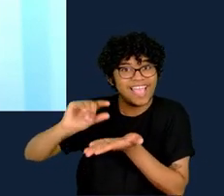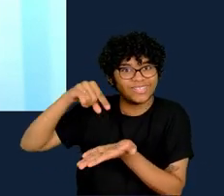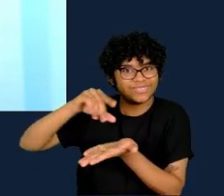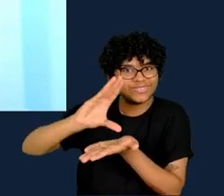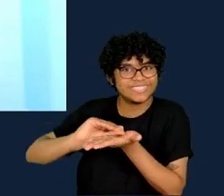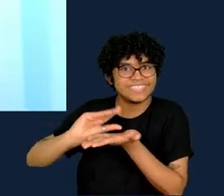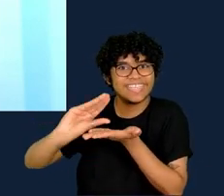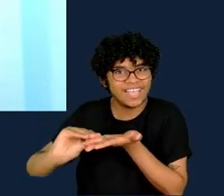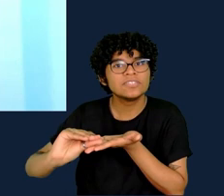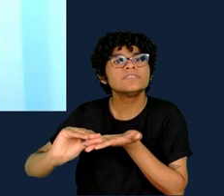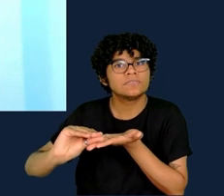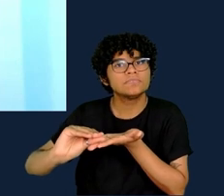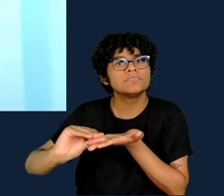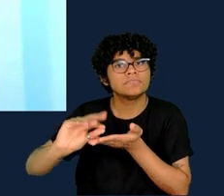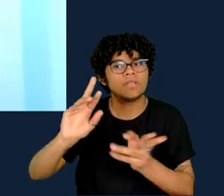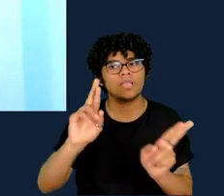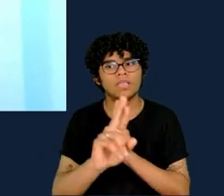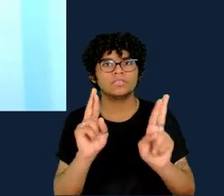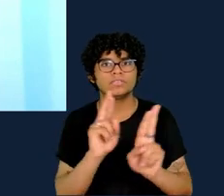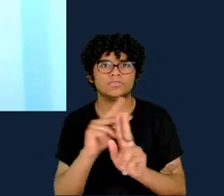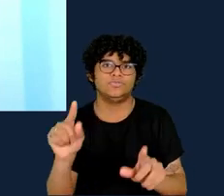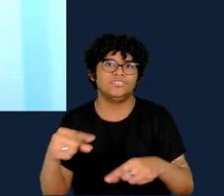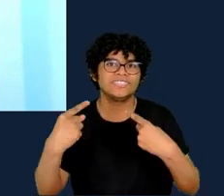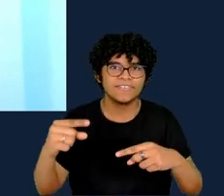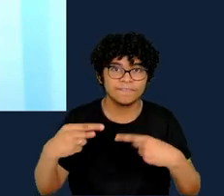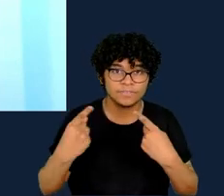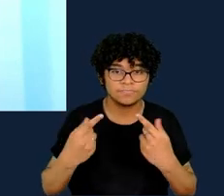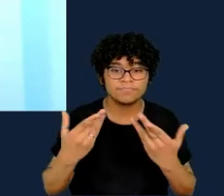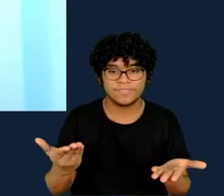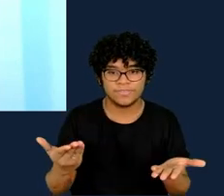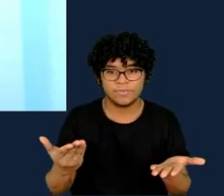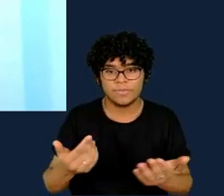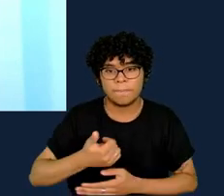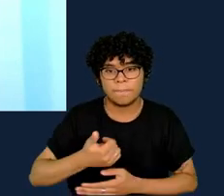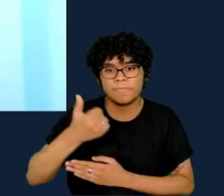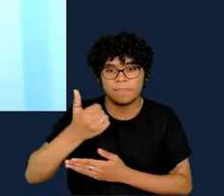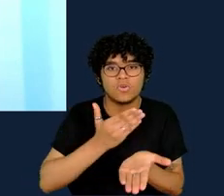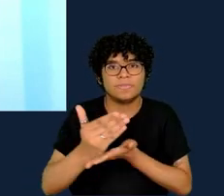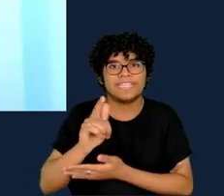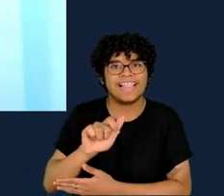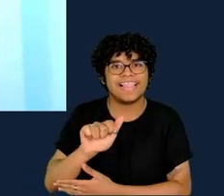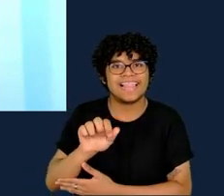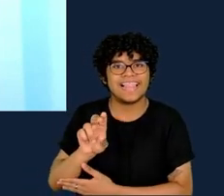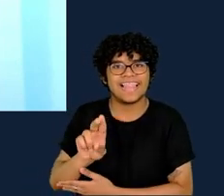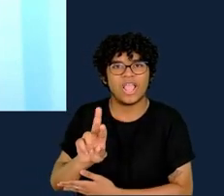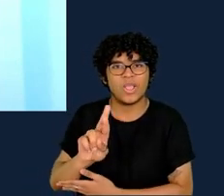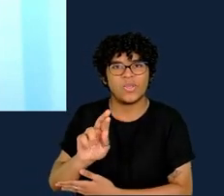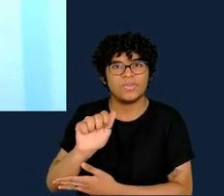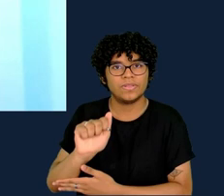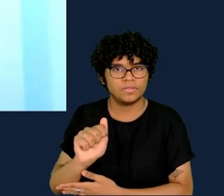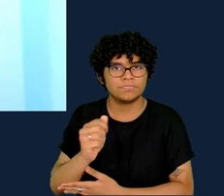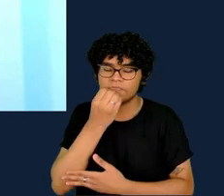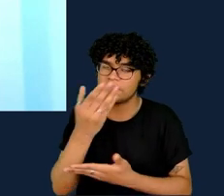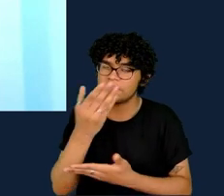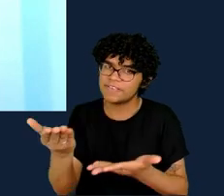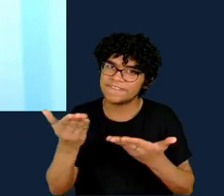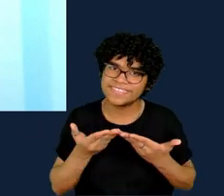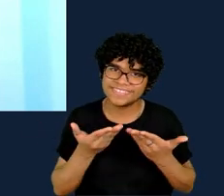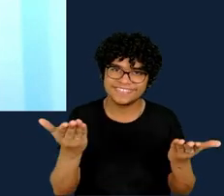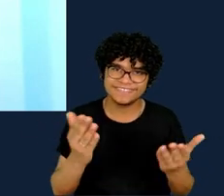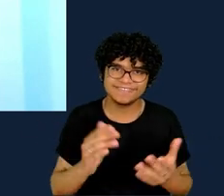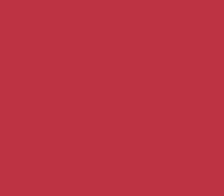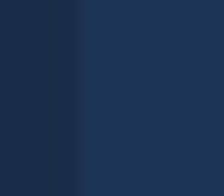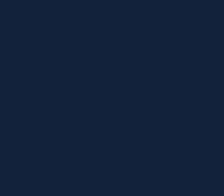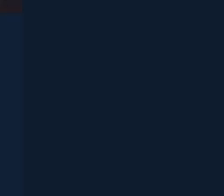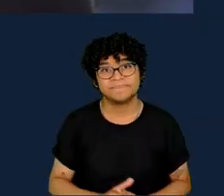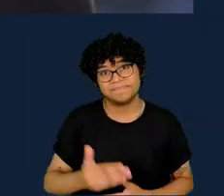dessa intersecção. Vou convidar a Laura para começar. Bem-vinda, Laura. Obrigada, Gustavo.